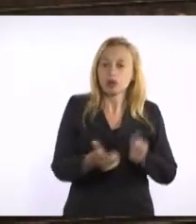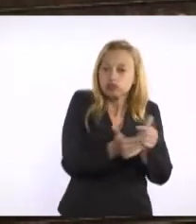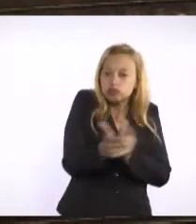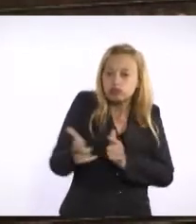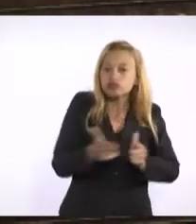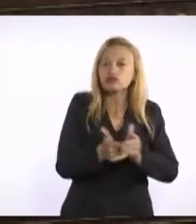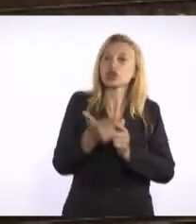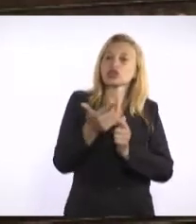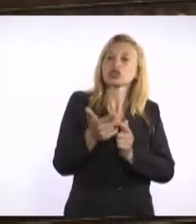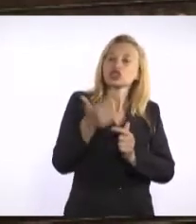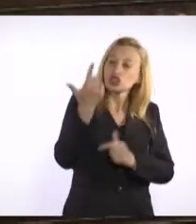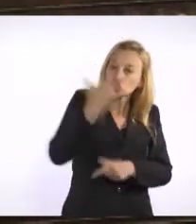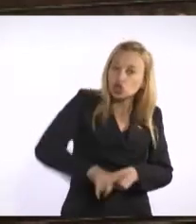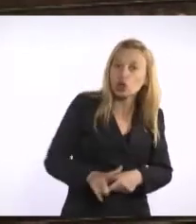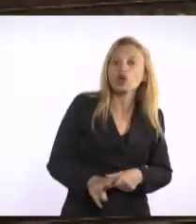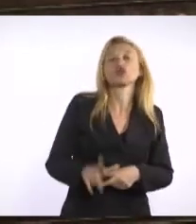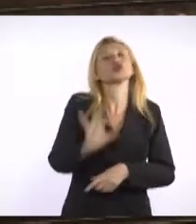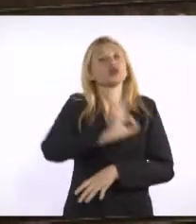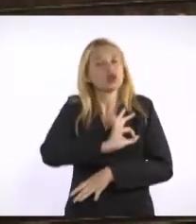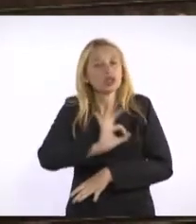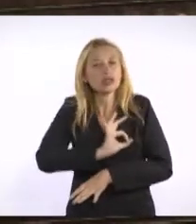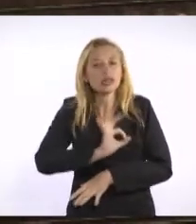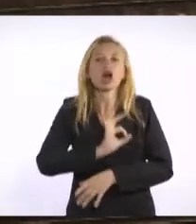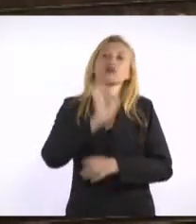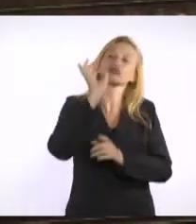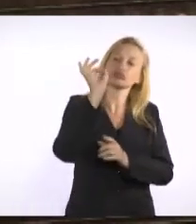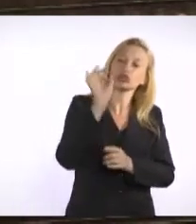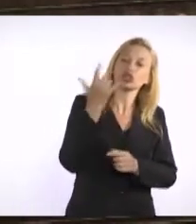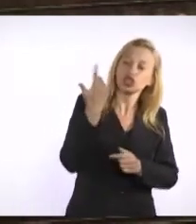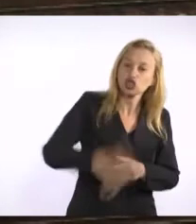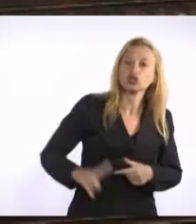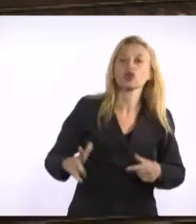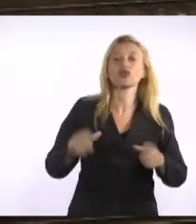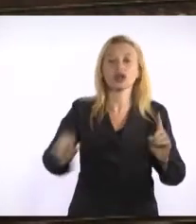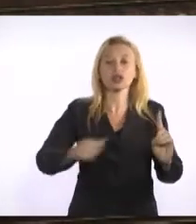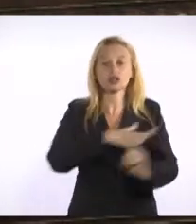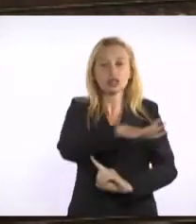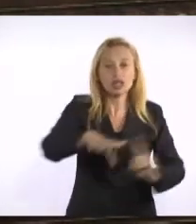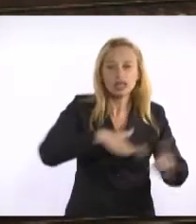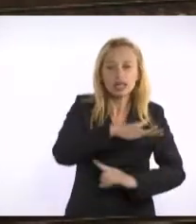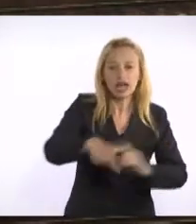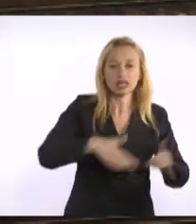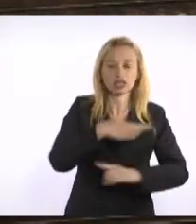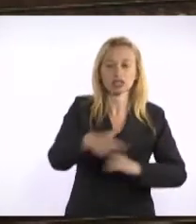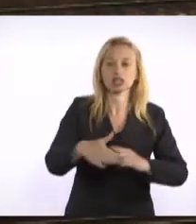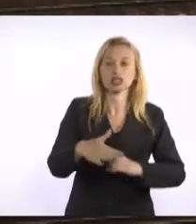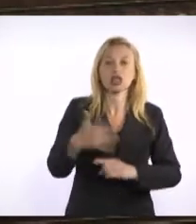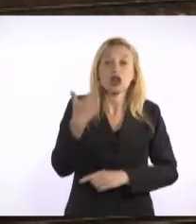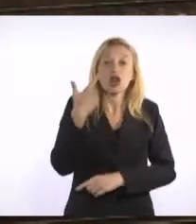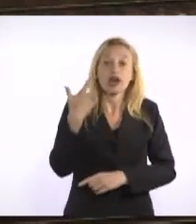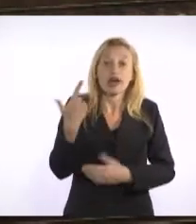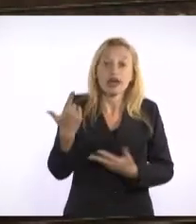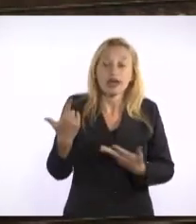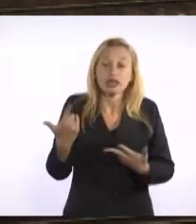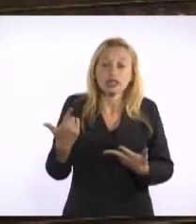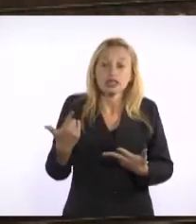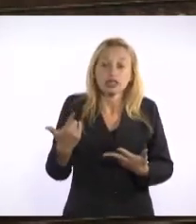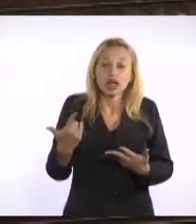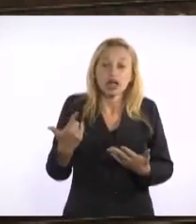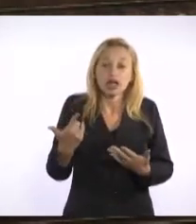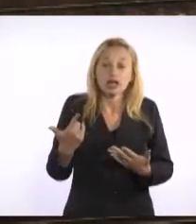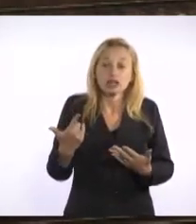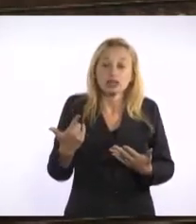novo, esses policiais, e, de novo, a sociedade se encontra aí diante de